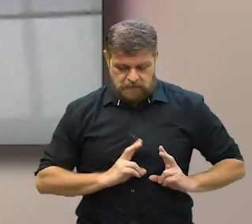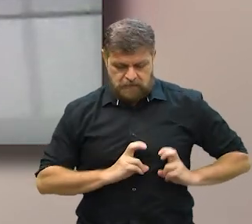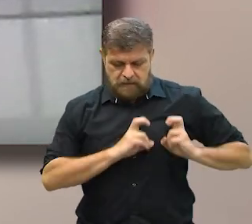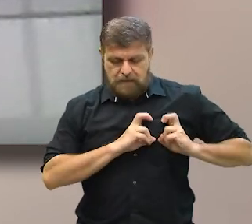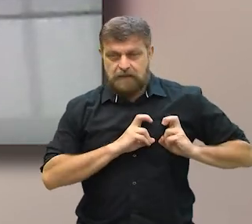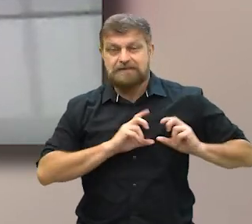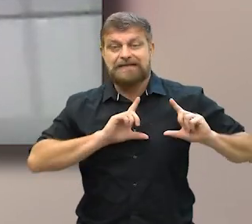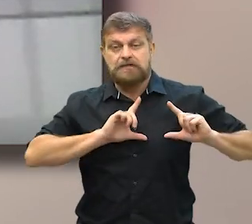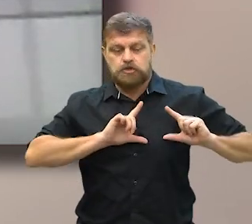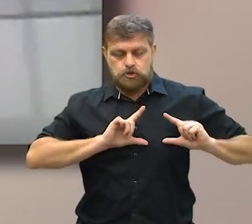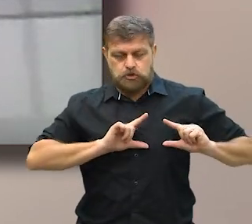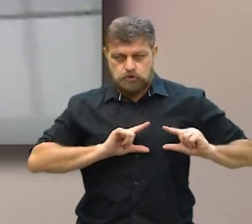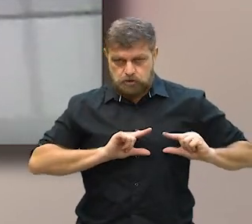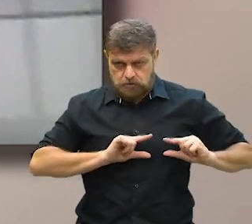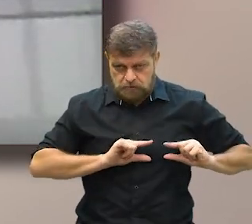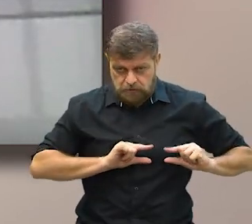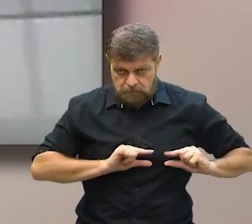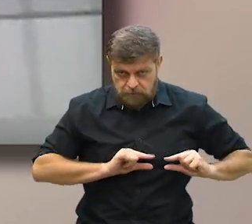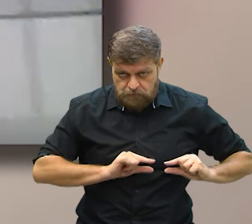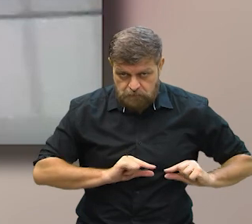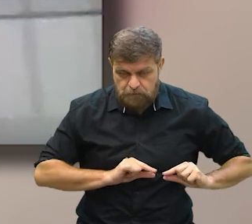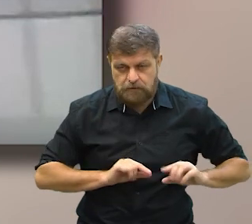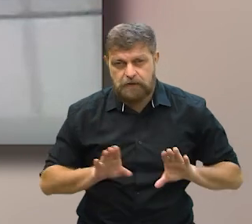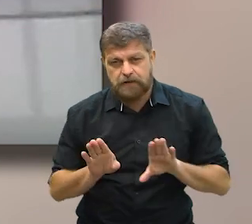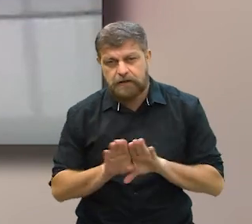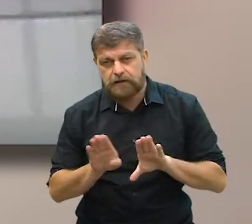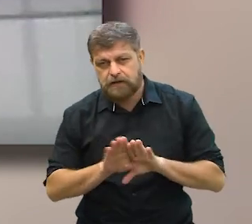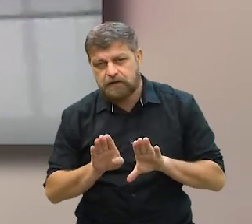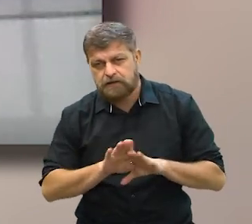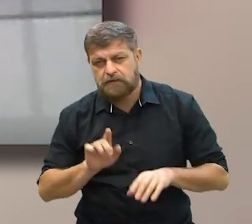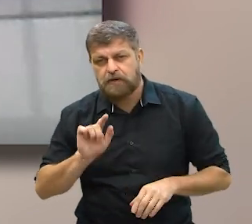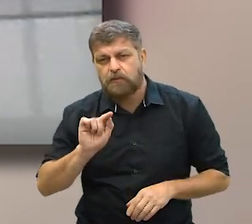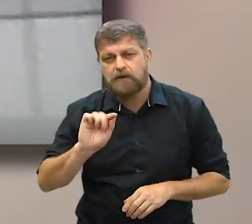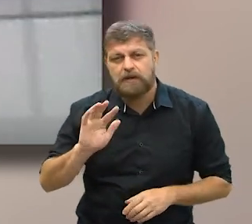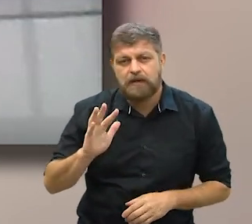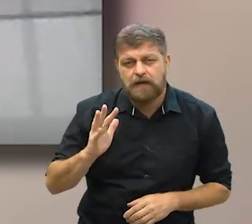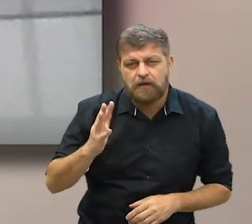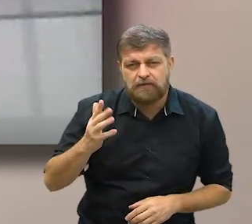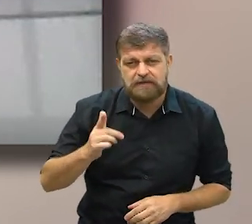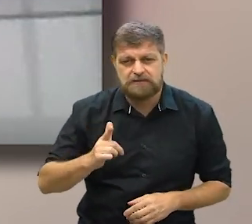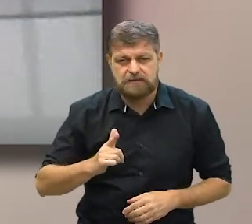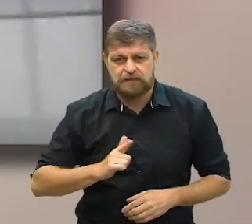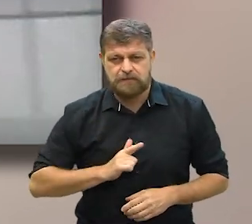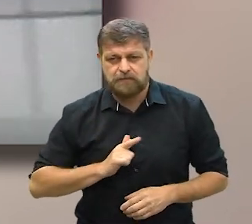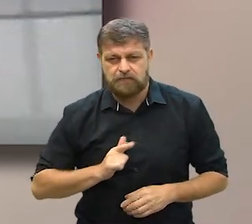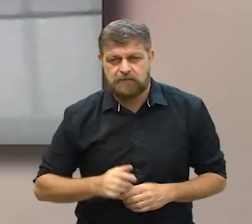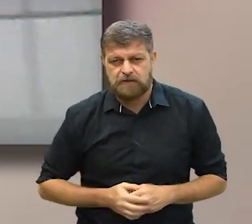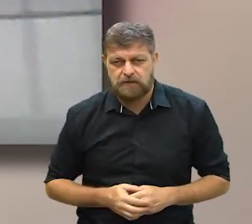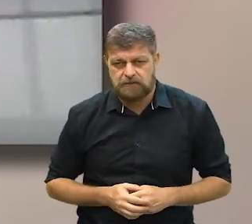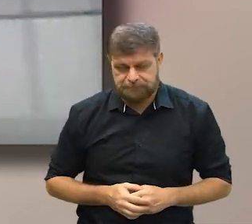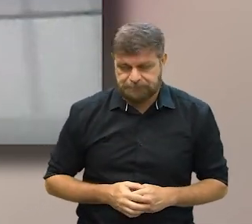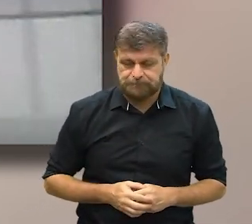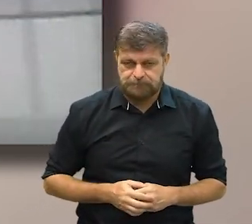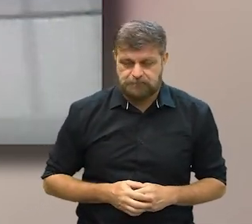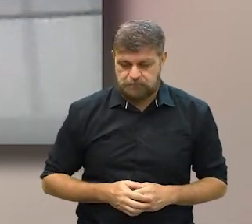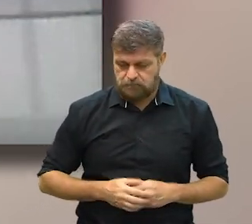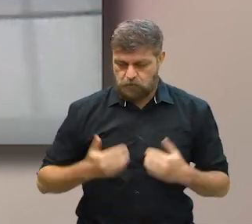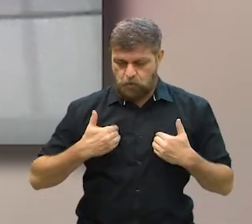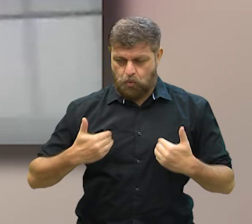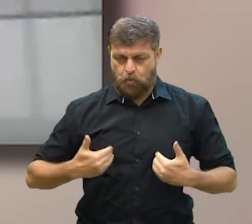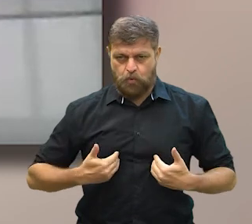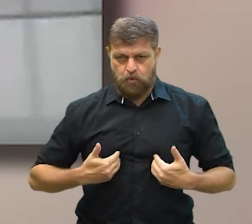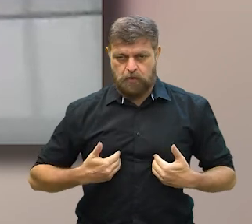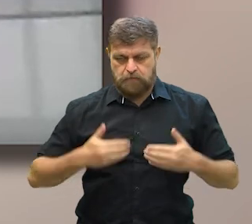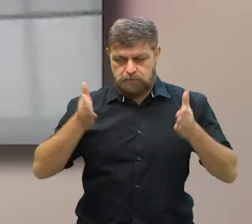incidência de câncer de mama, e também a volta, né, do corpo ao seu